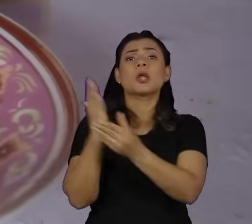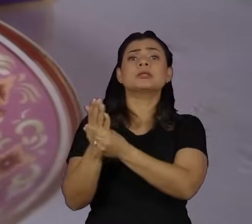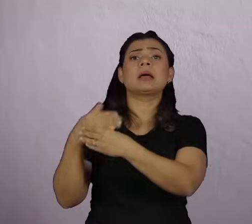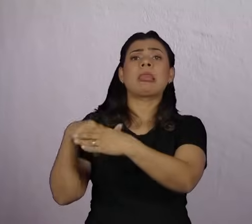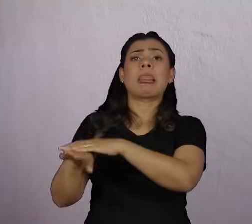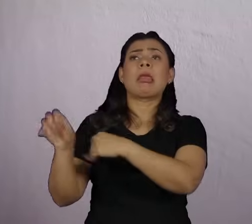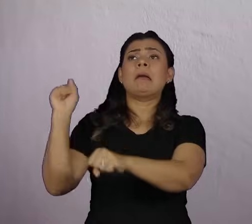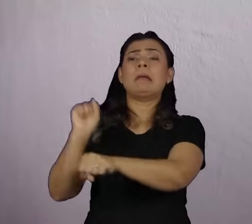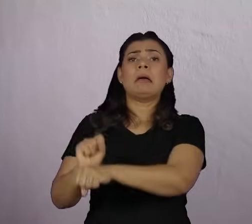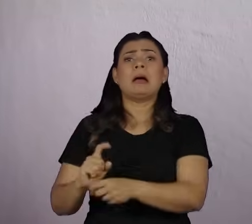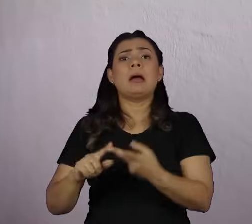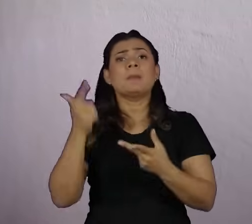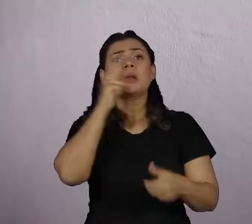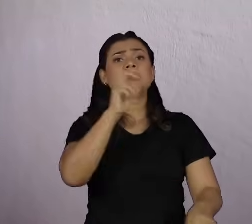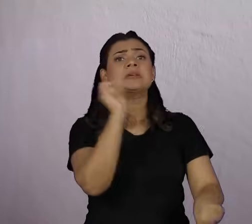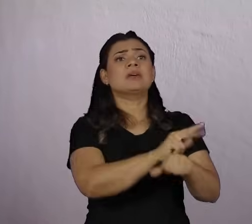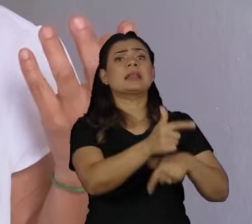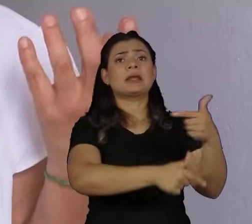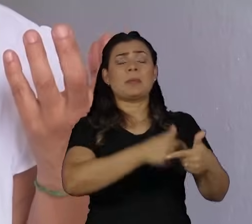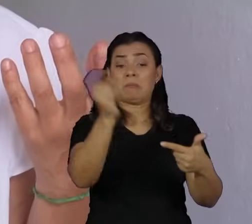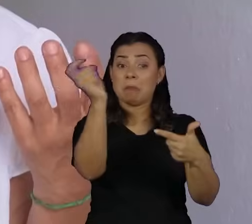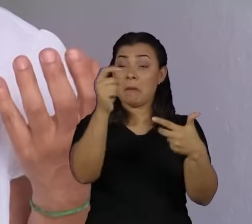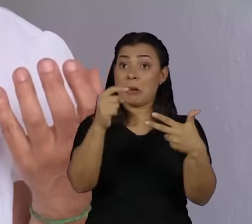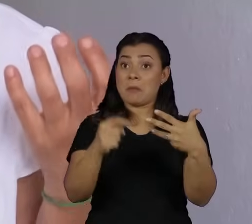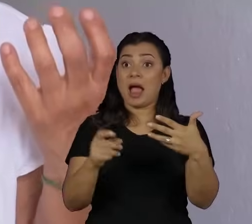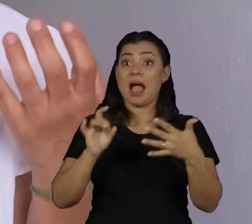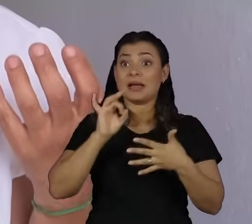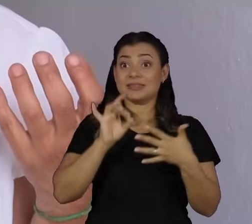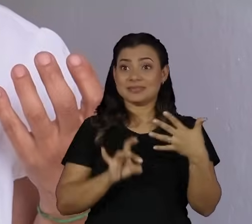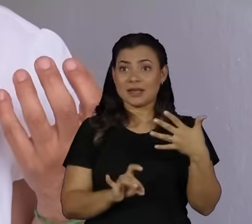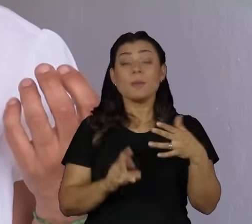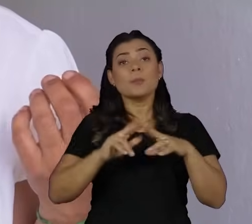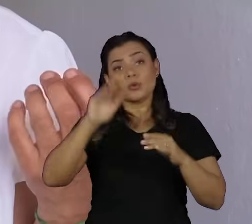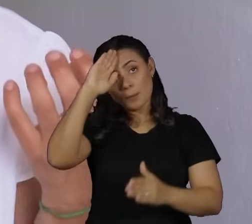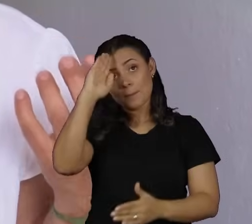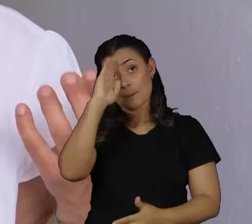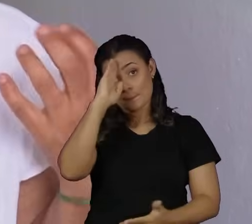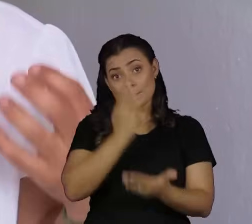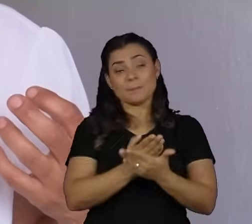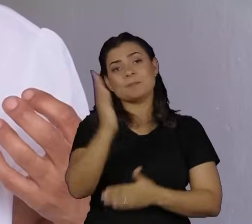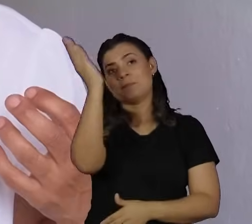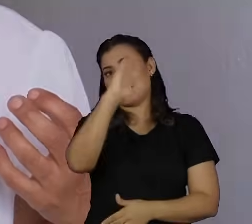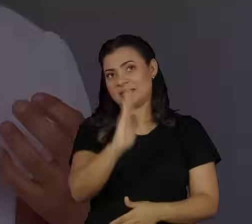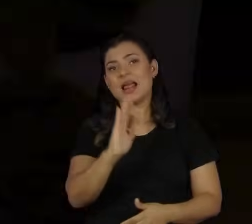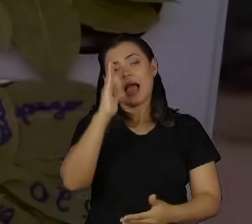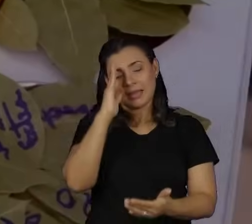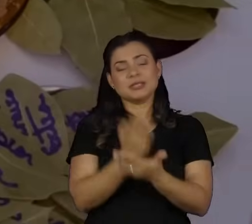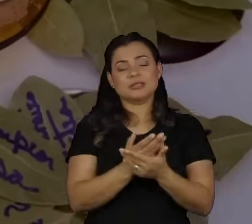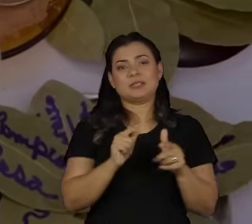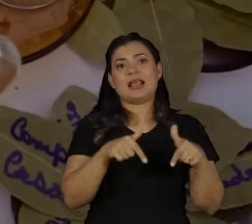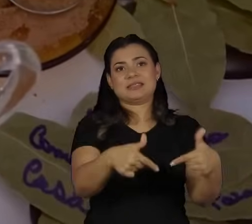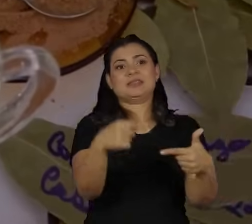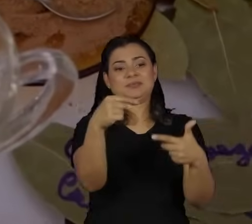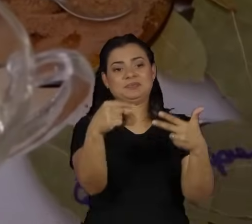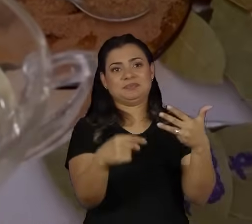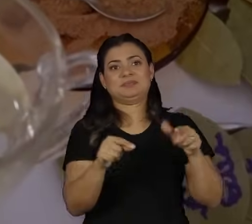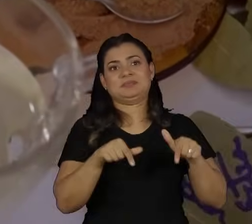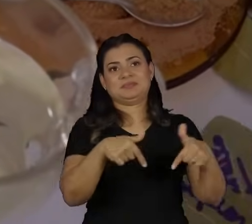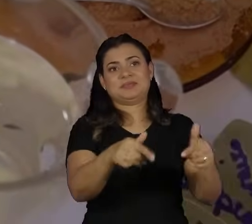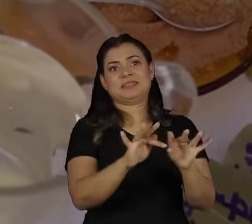parado, para conseguir o emprego, muito. O brasileiro acredita muito em simpatias.